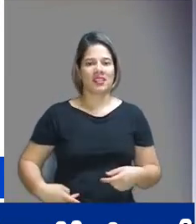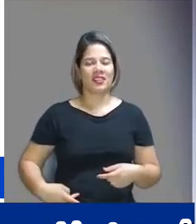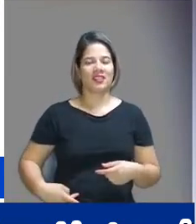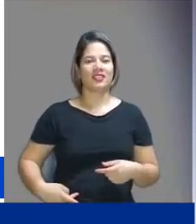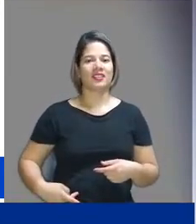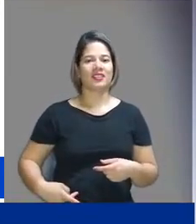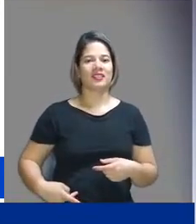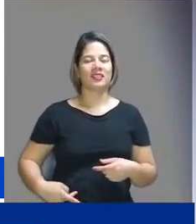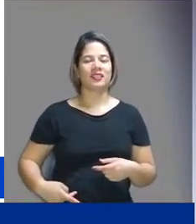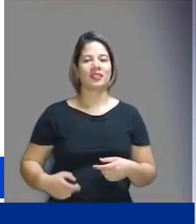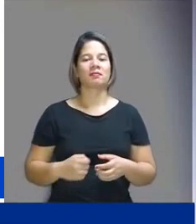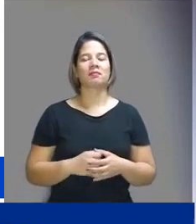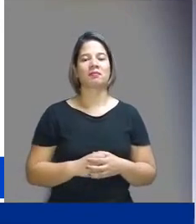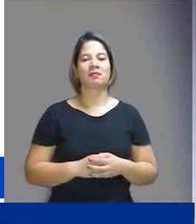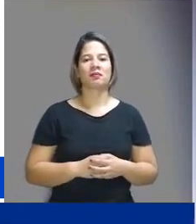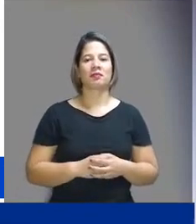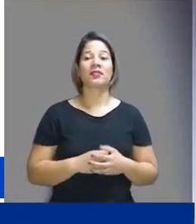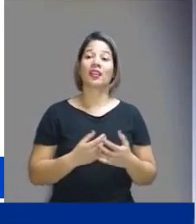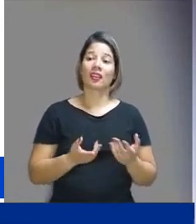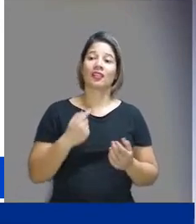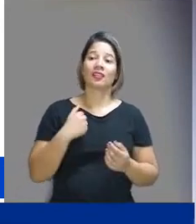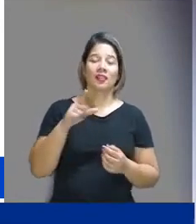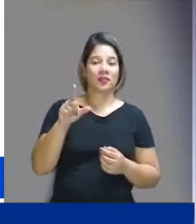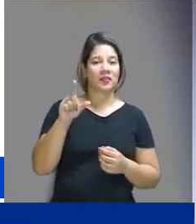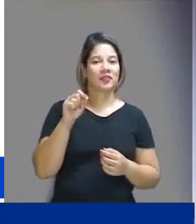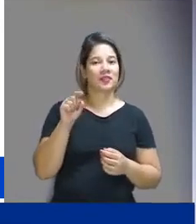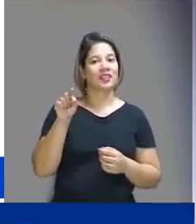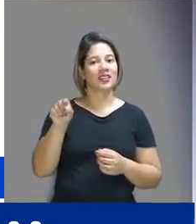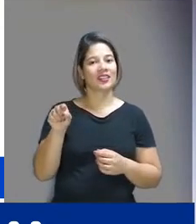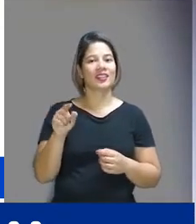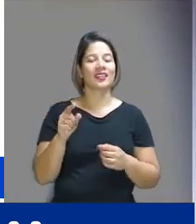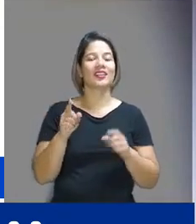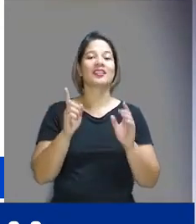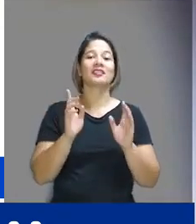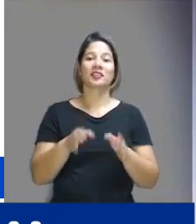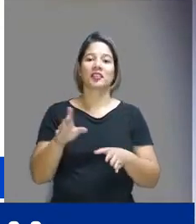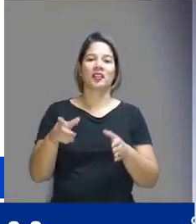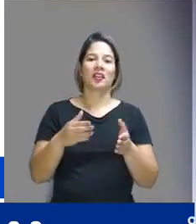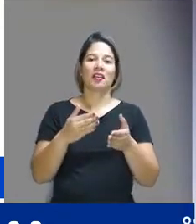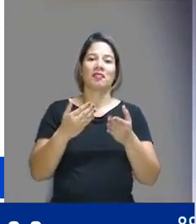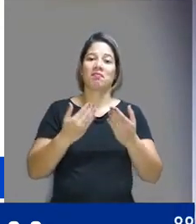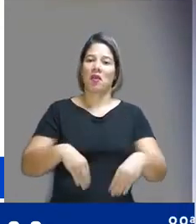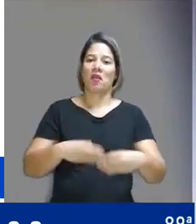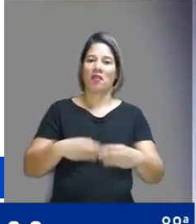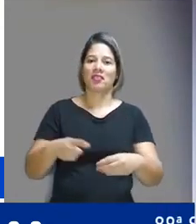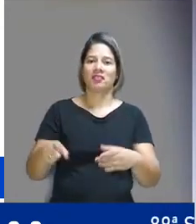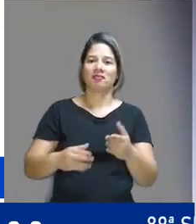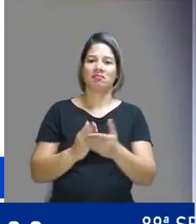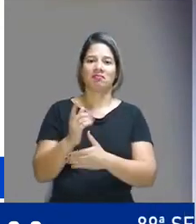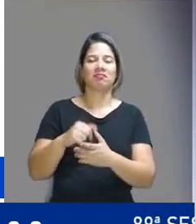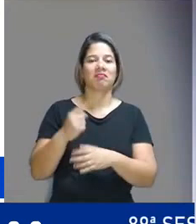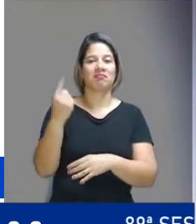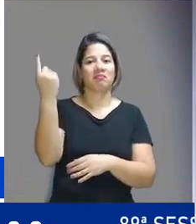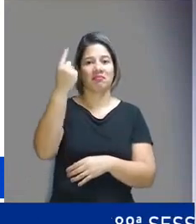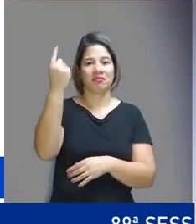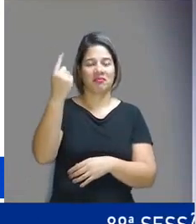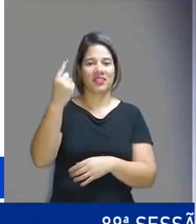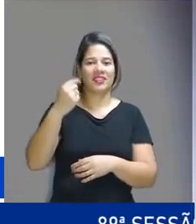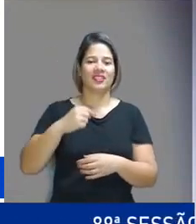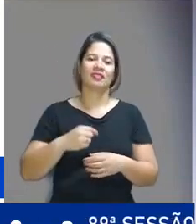aí tive o prazer de nomeá-lo, ele foi o primeiro lugar do concurso dele, tive o prazer de nomeá-lo como